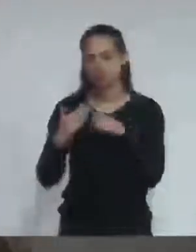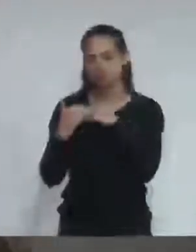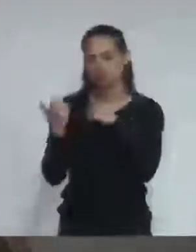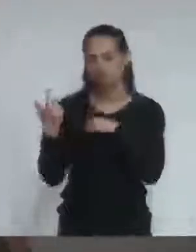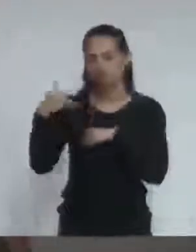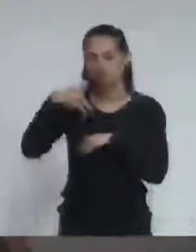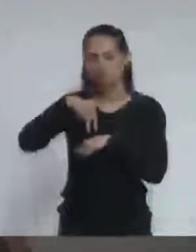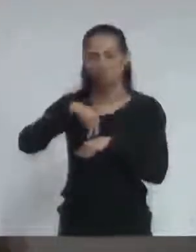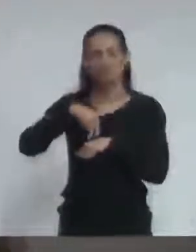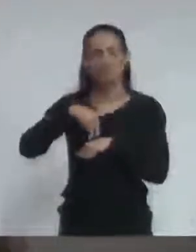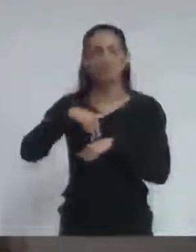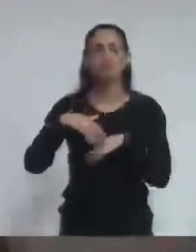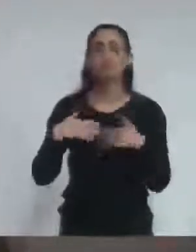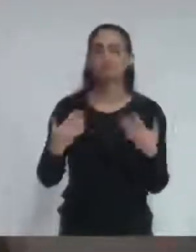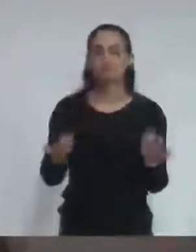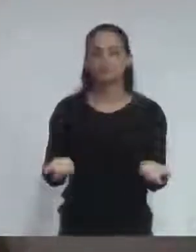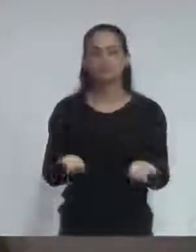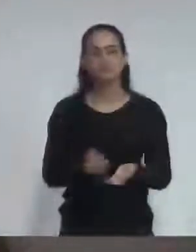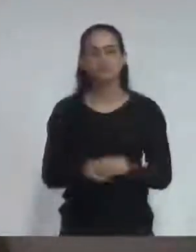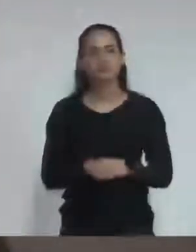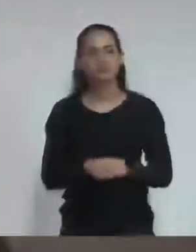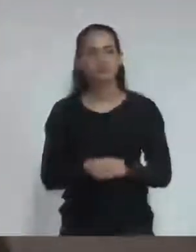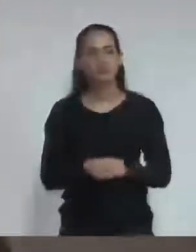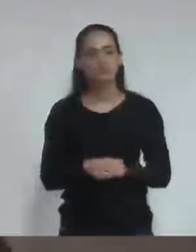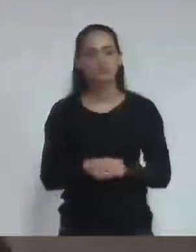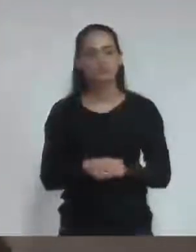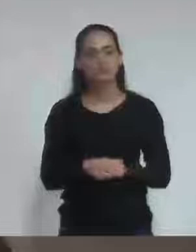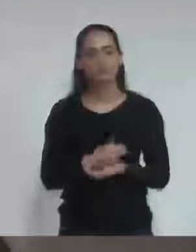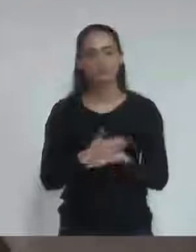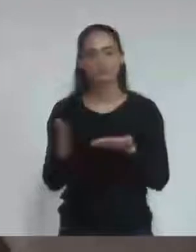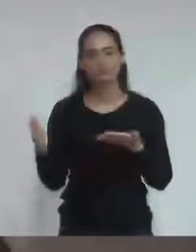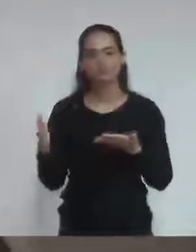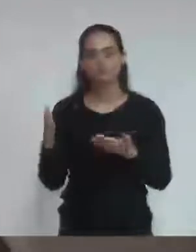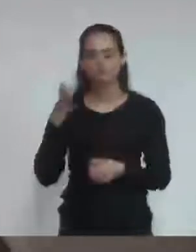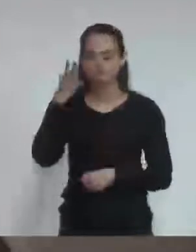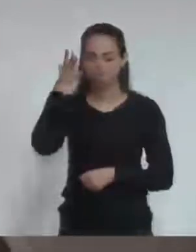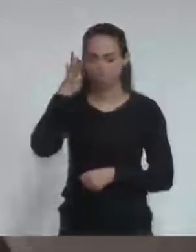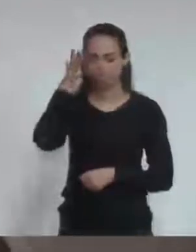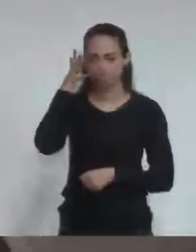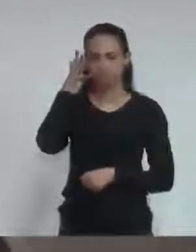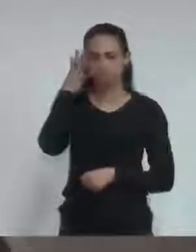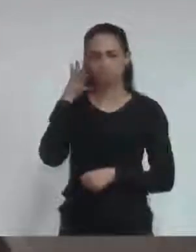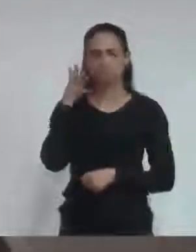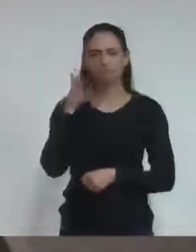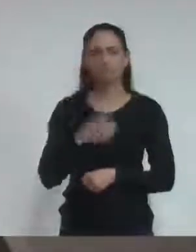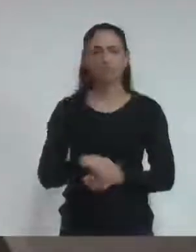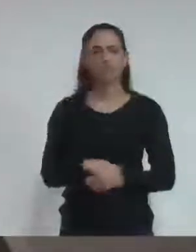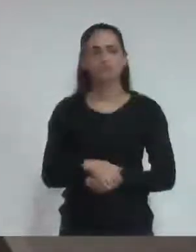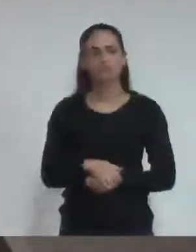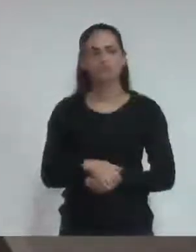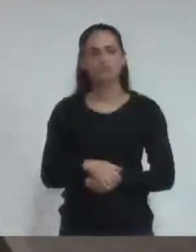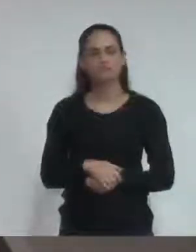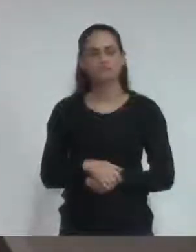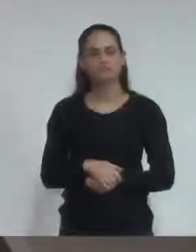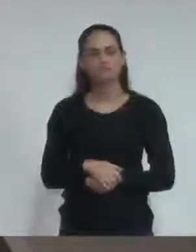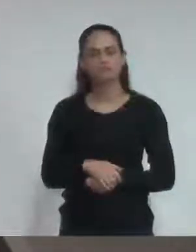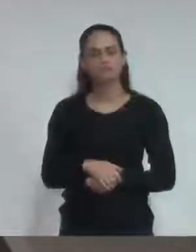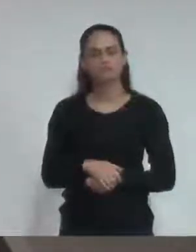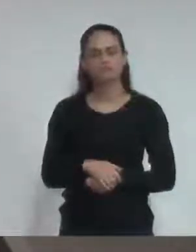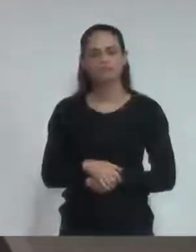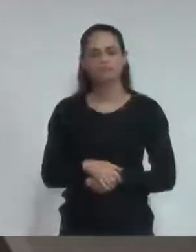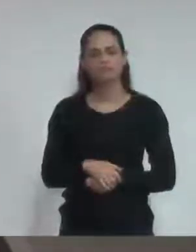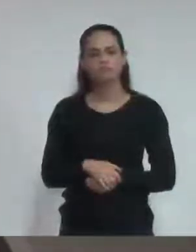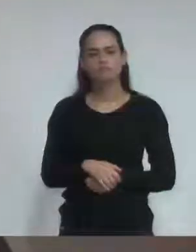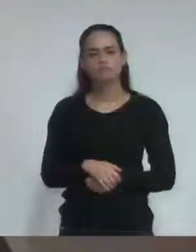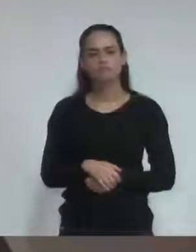Senhores, eu gostaria de iniciar a minha fala fazendo também uma ponderação, né, uma análise sobre o momento